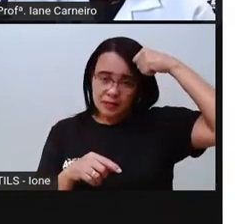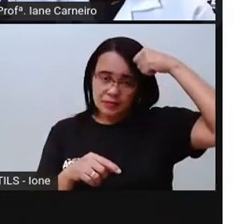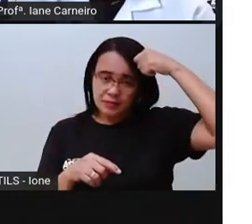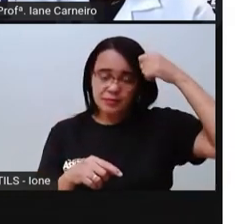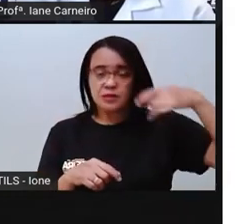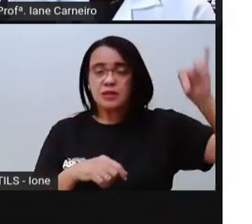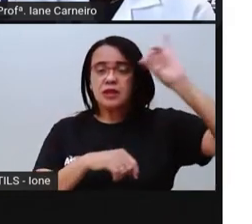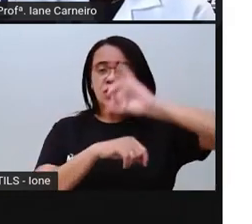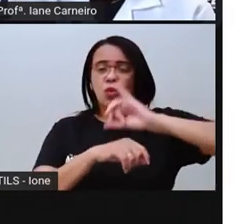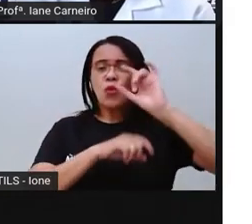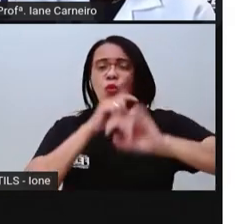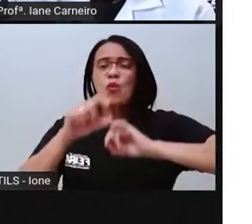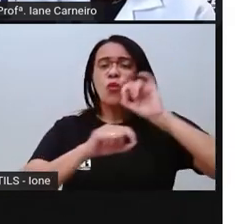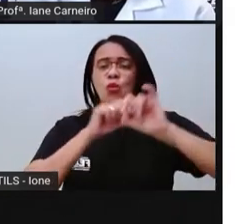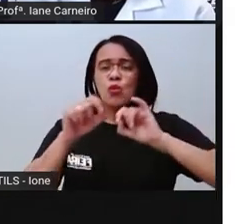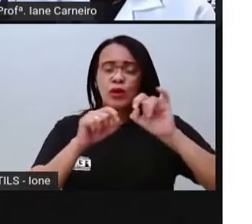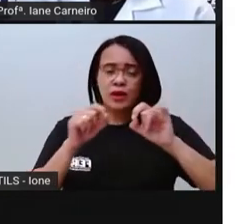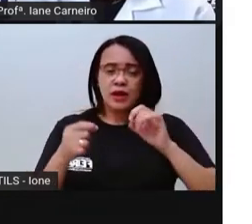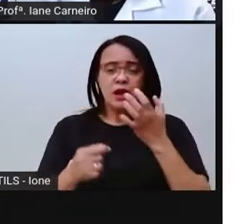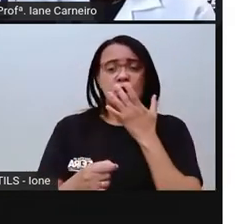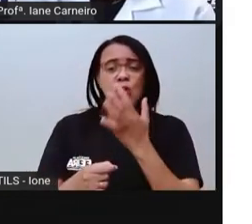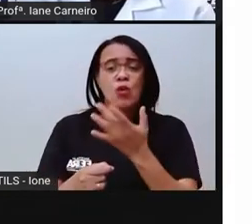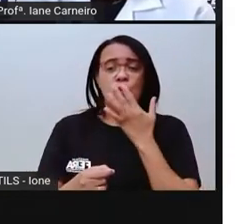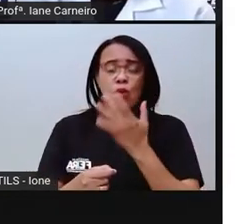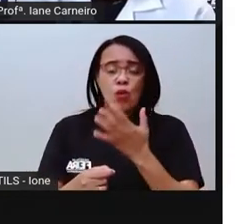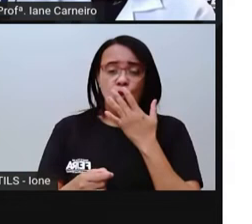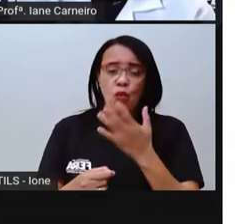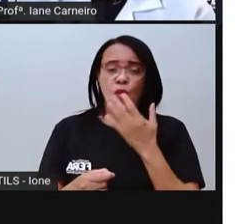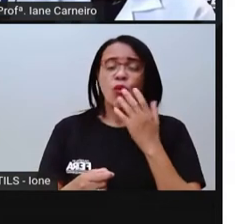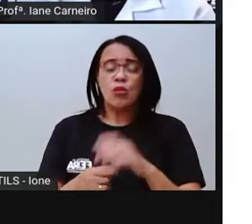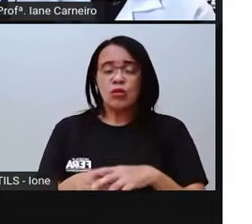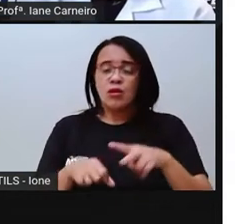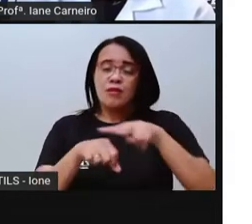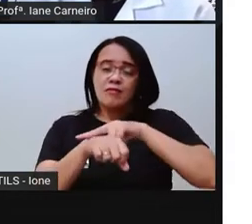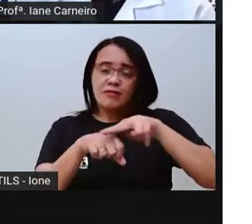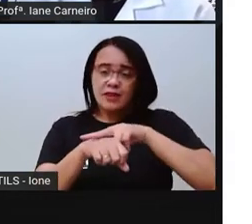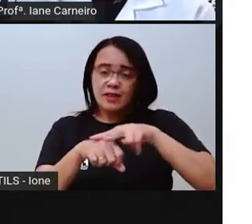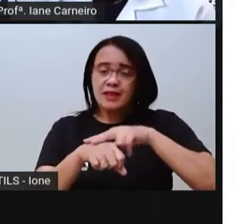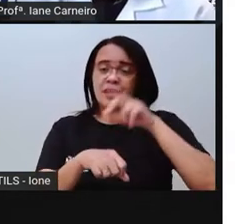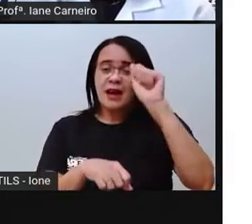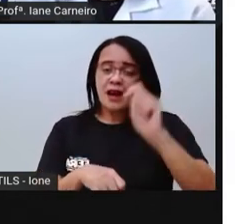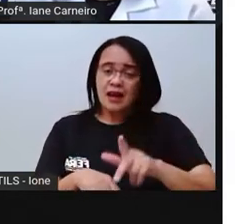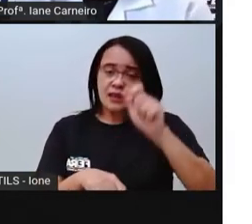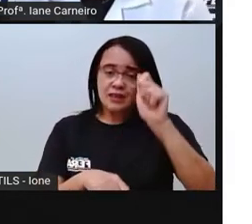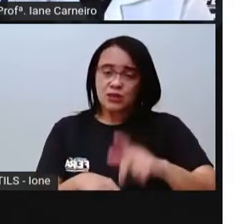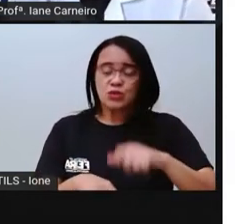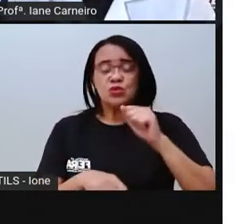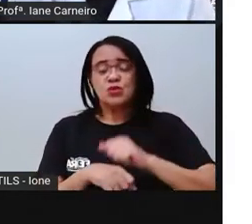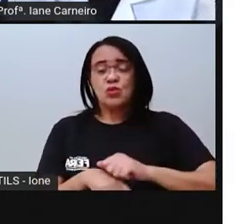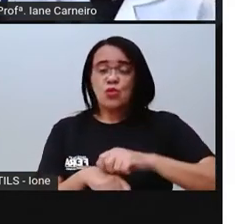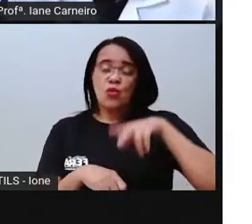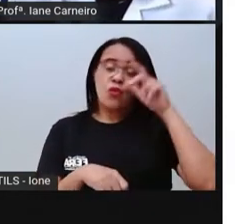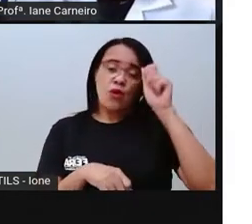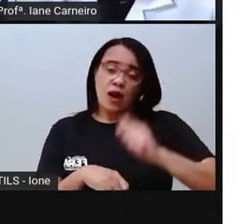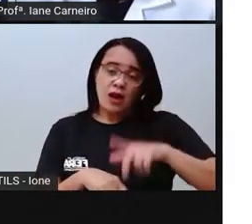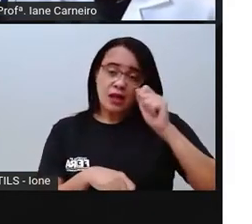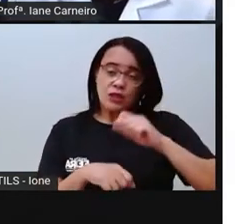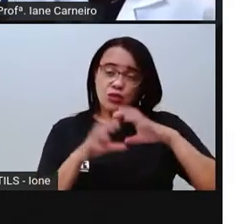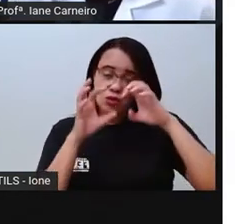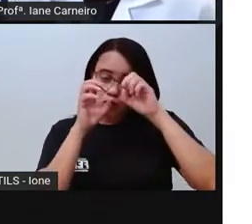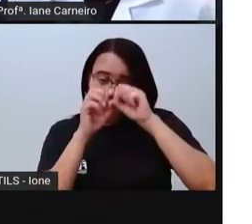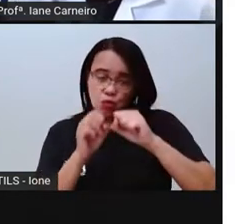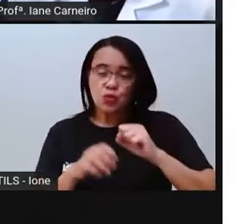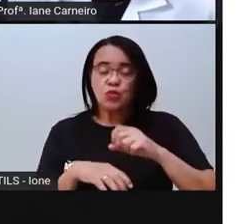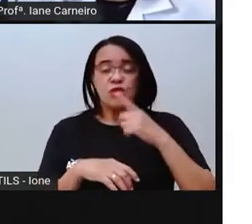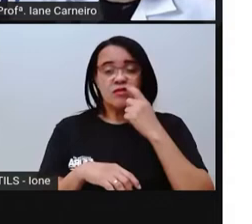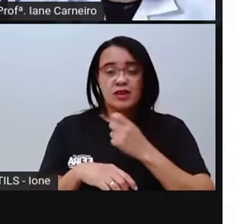fundo preto tem algumas cores, né? Como o verde, o azul escuro, o vermelho, o